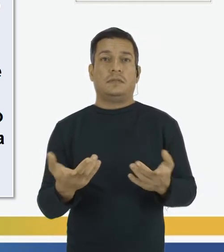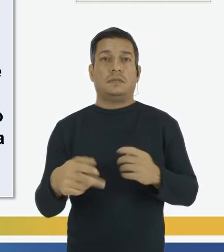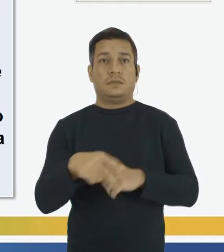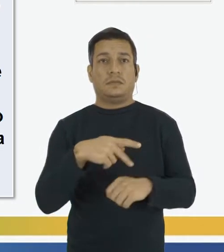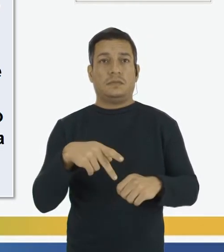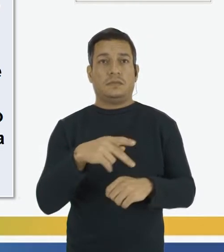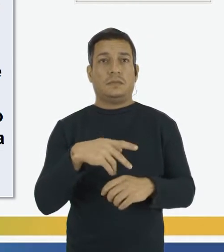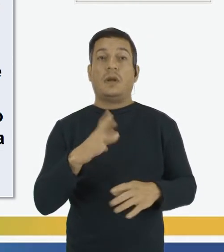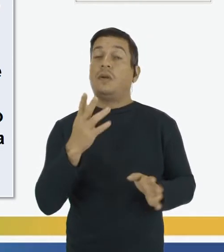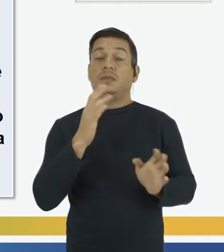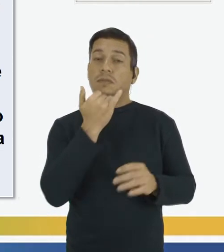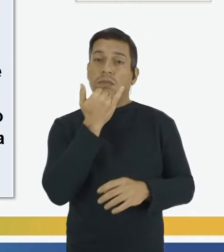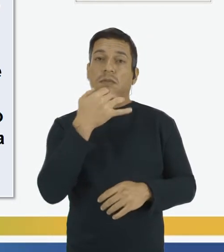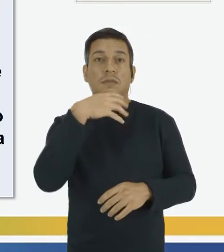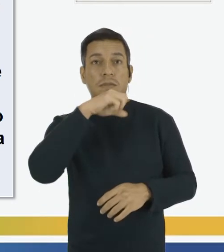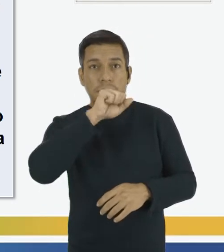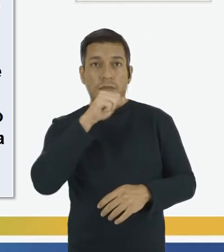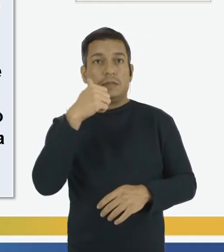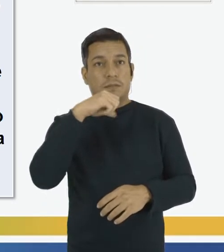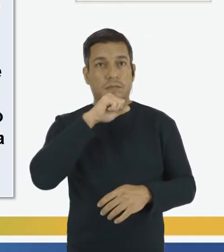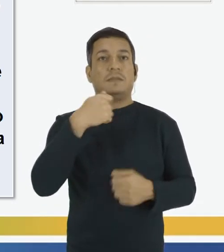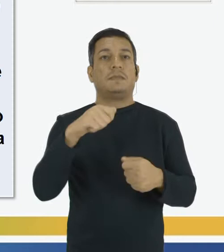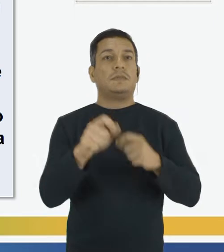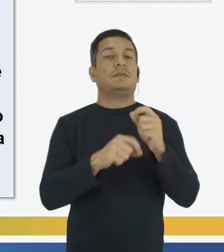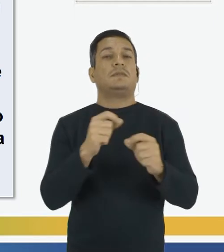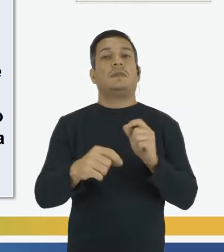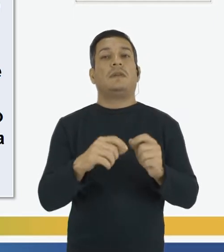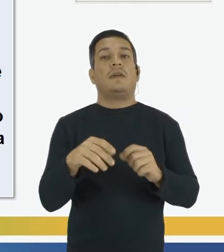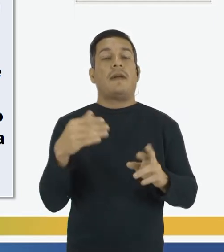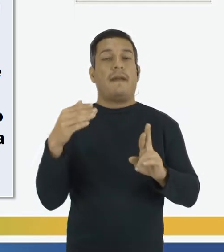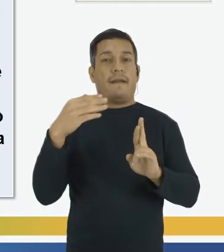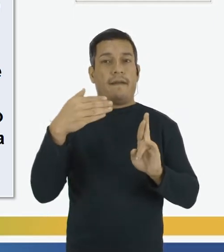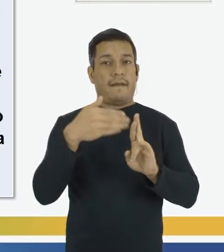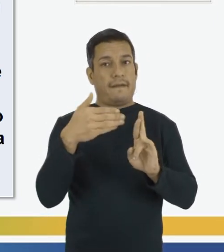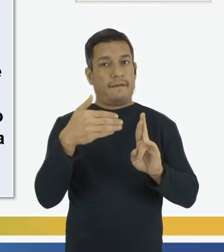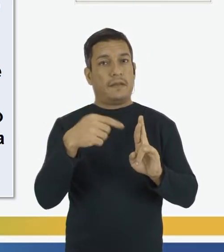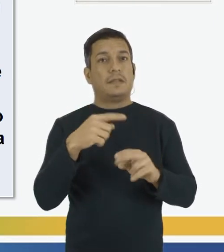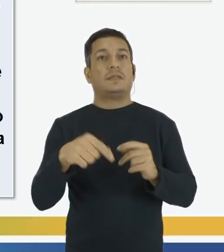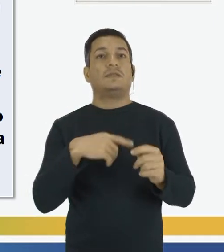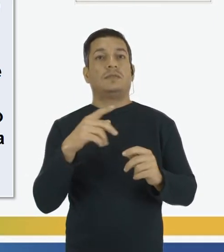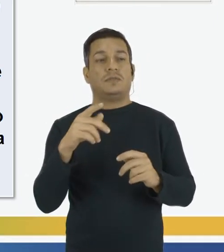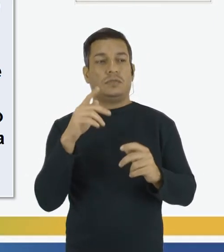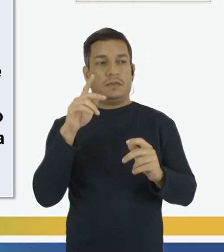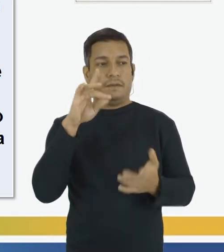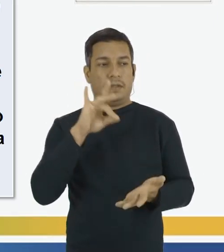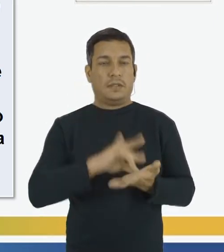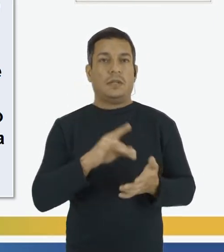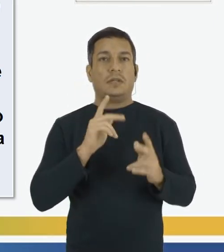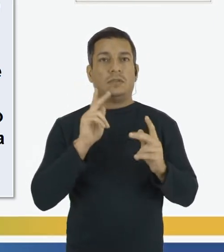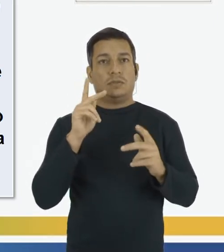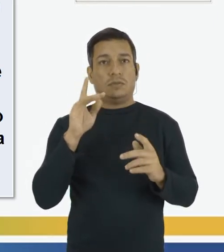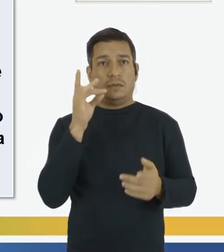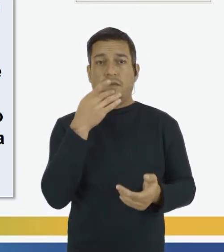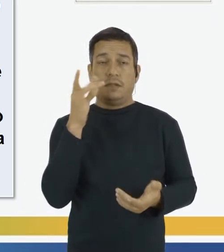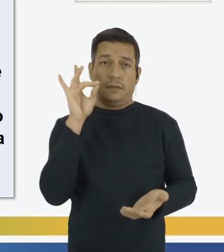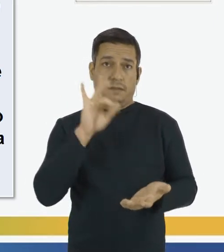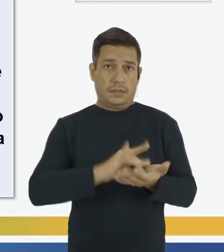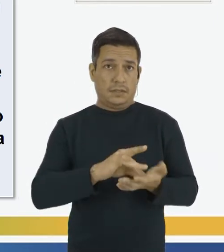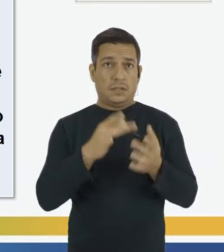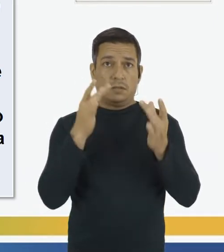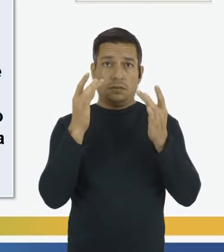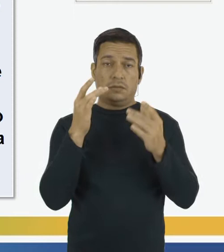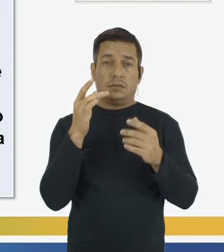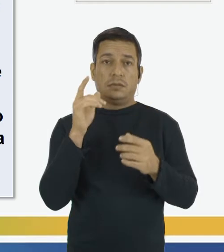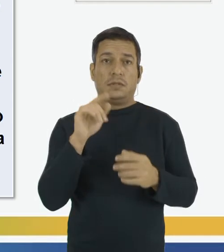Os pais precisam ser modelo de verdade, honestidade, respeito ao outro